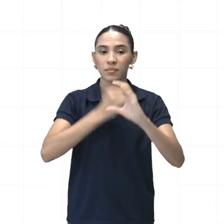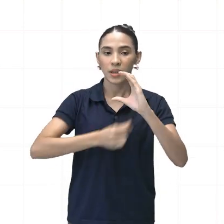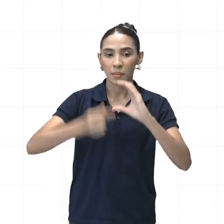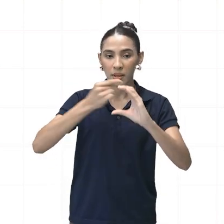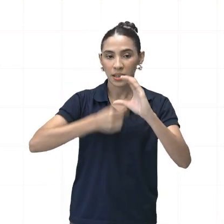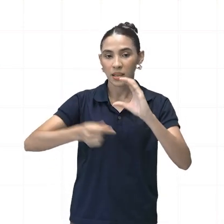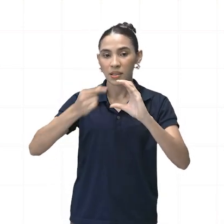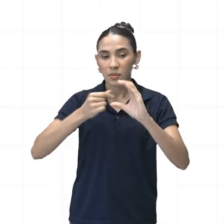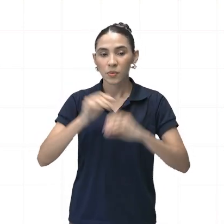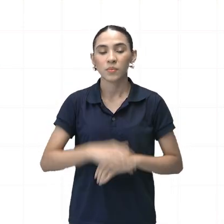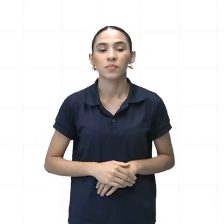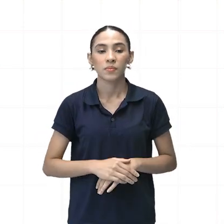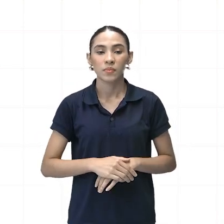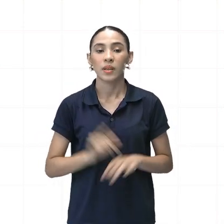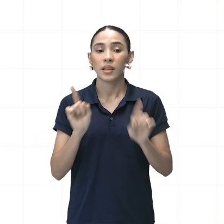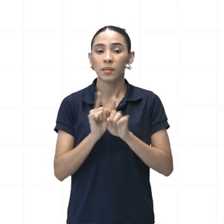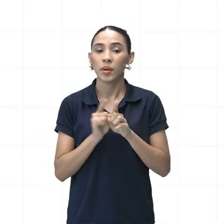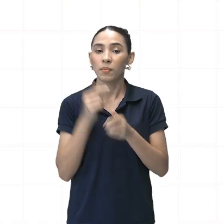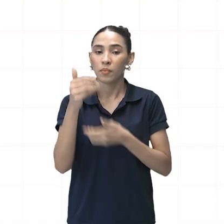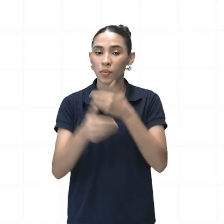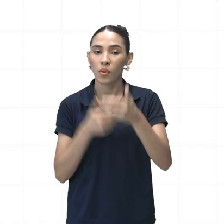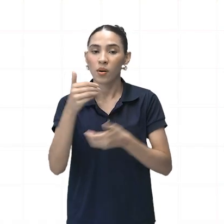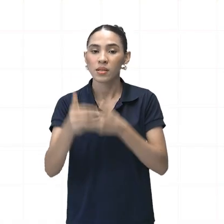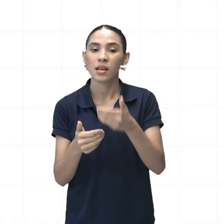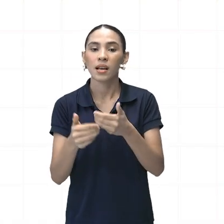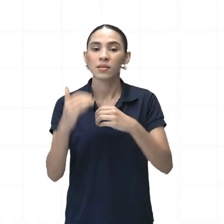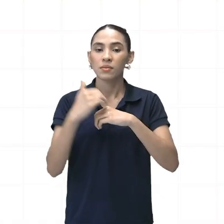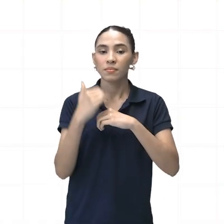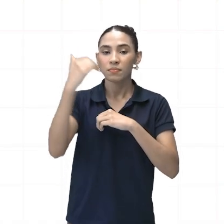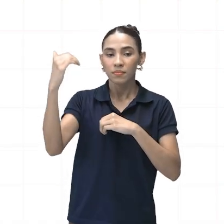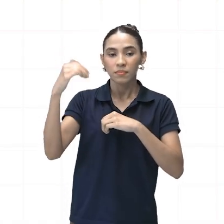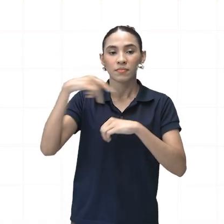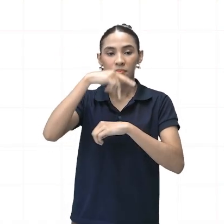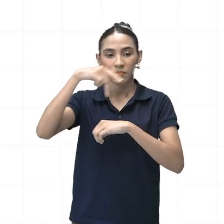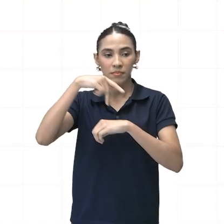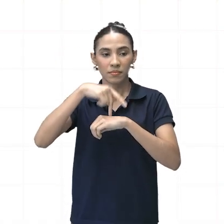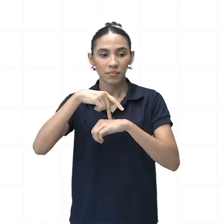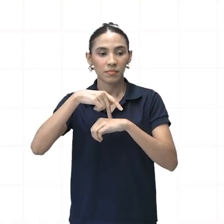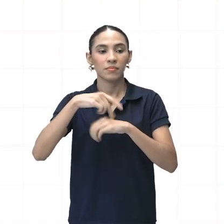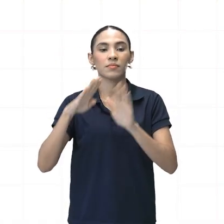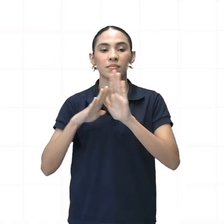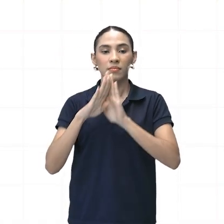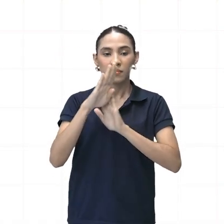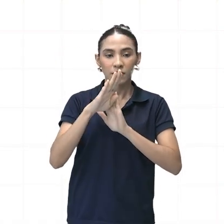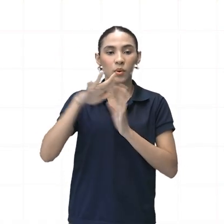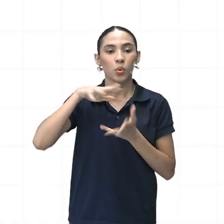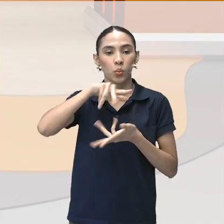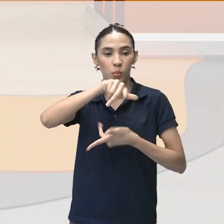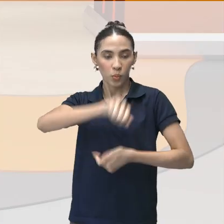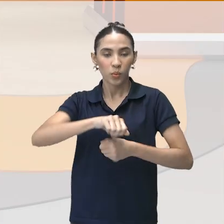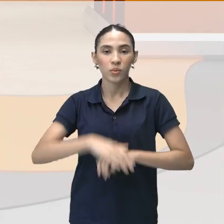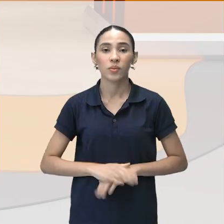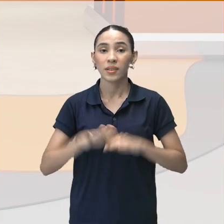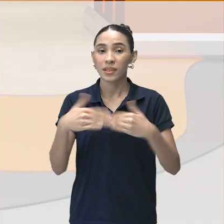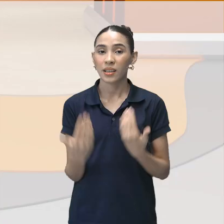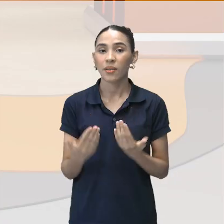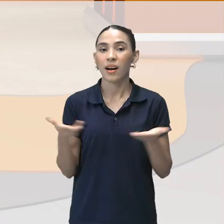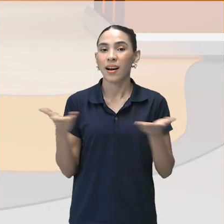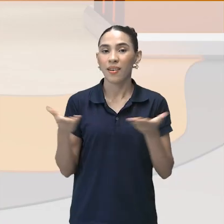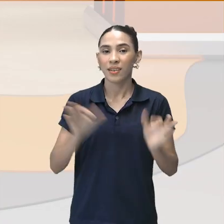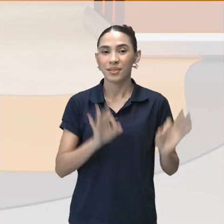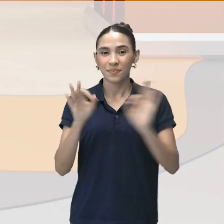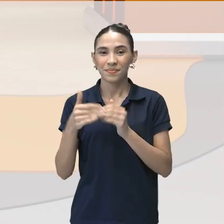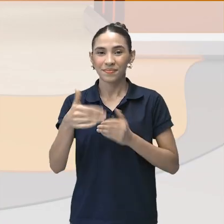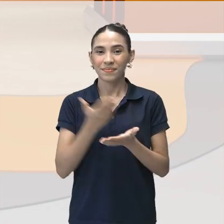do capitalismo e de um processo de internacionalização do mundo. Vamos agora para o momento